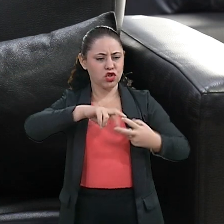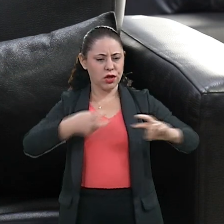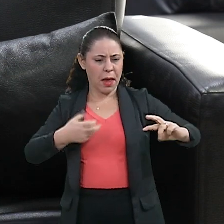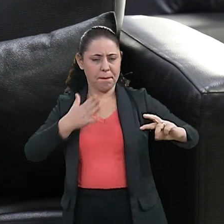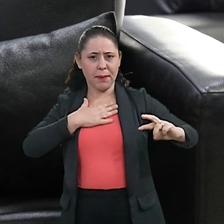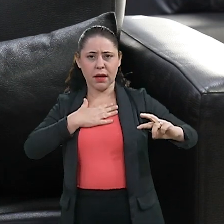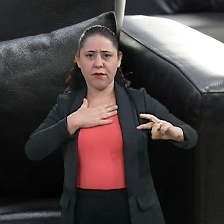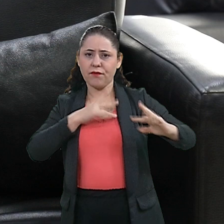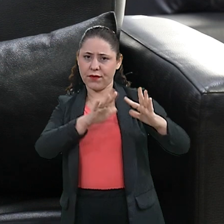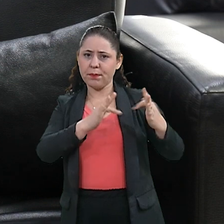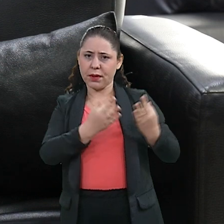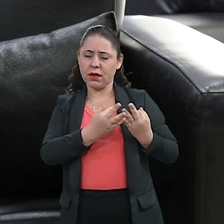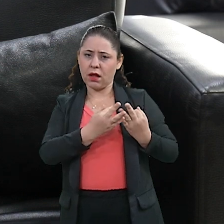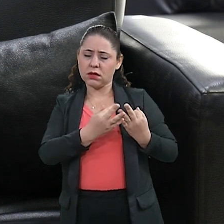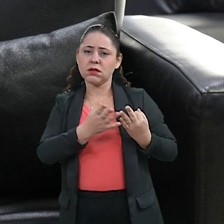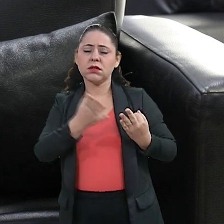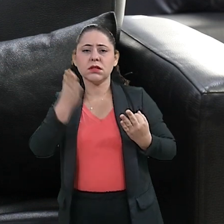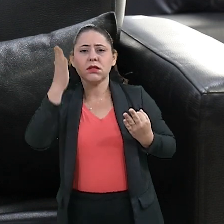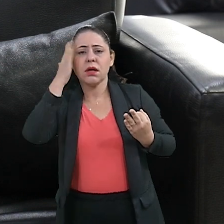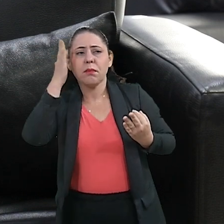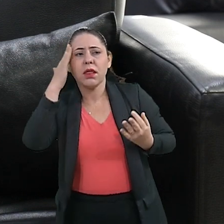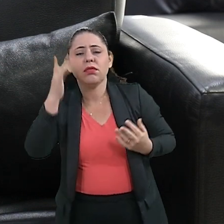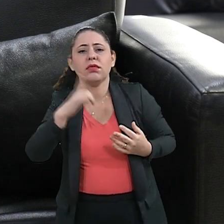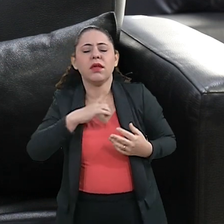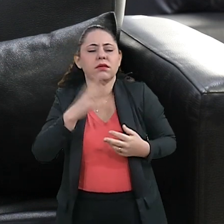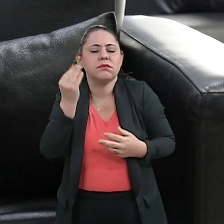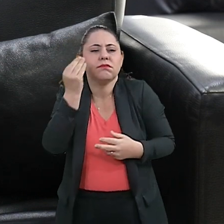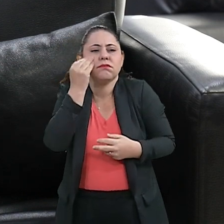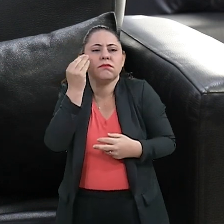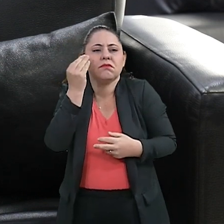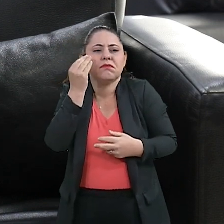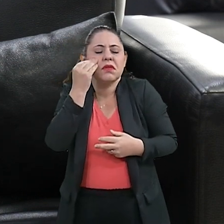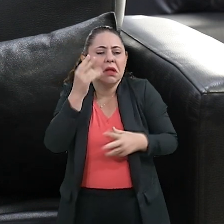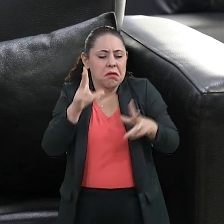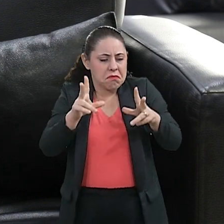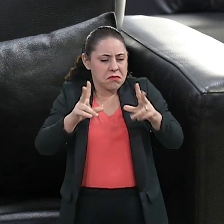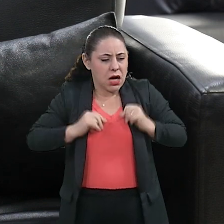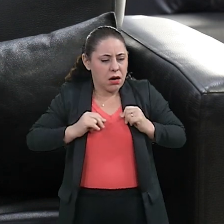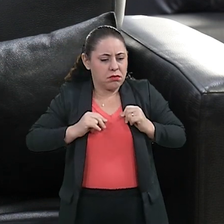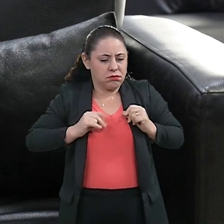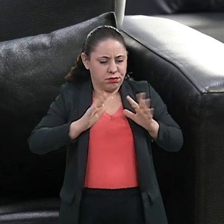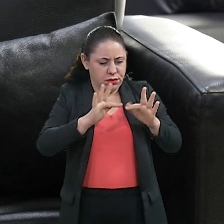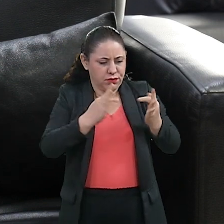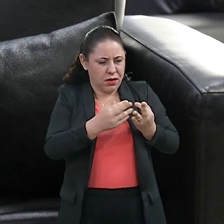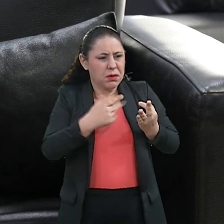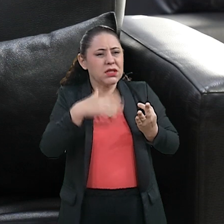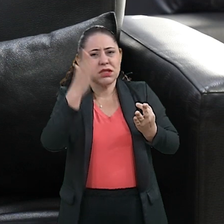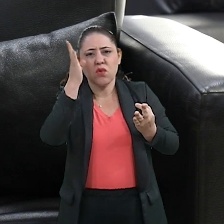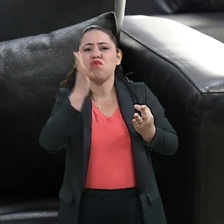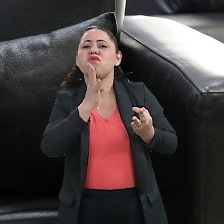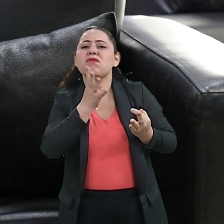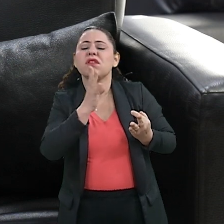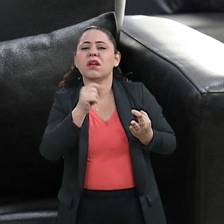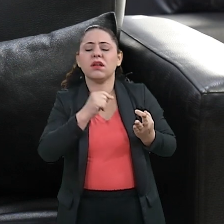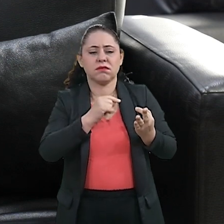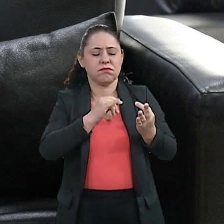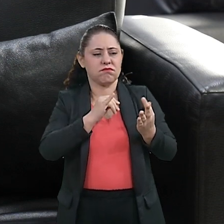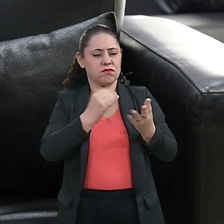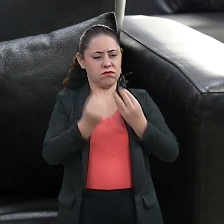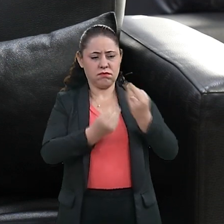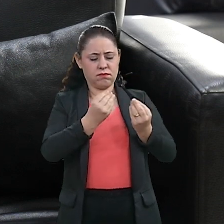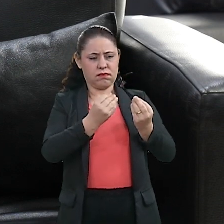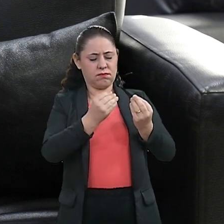origem genética, né? Eu quero saber, quero ter uma sensação de pertencimento, eu quero